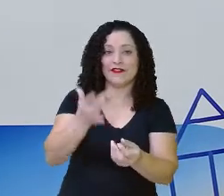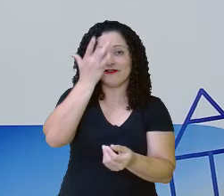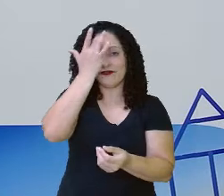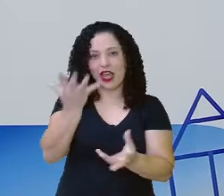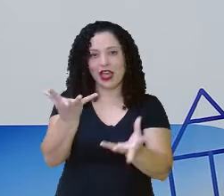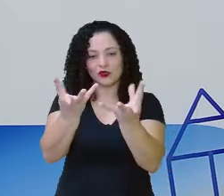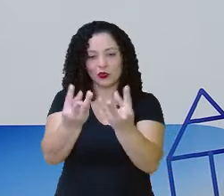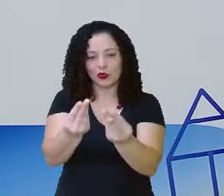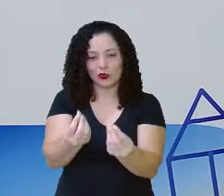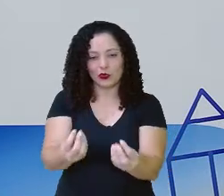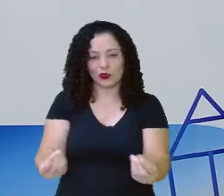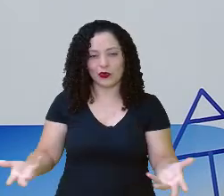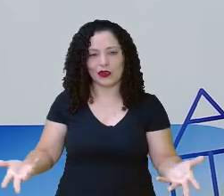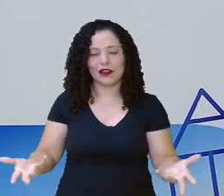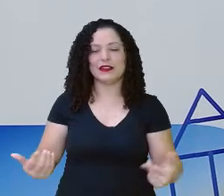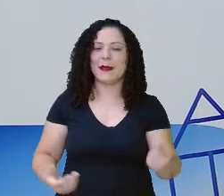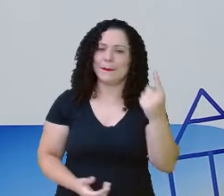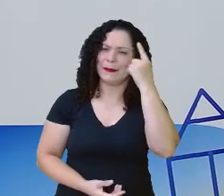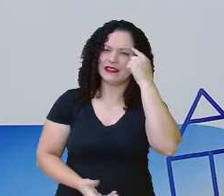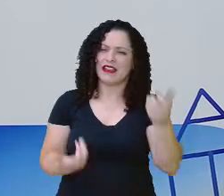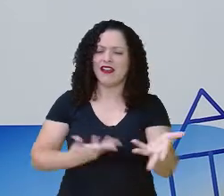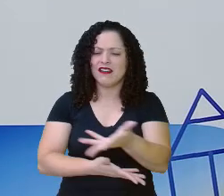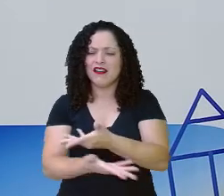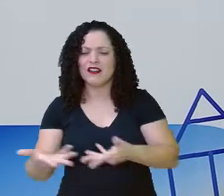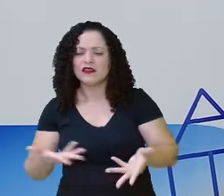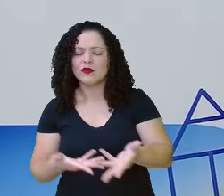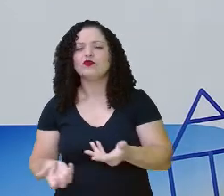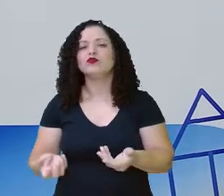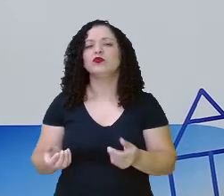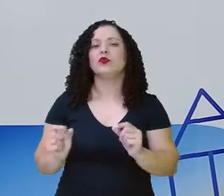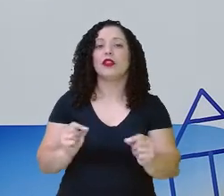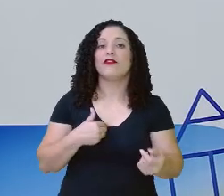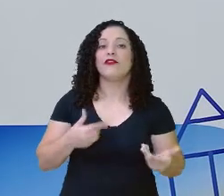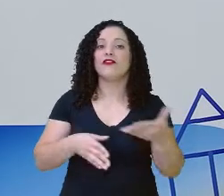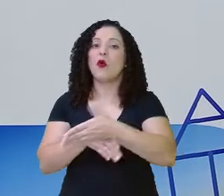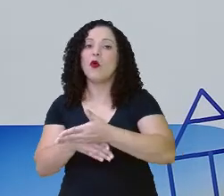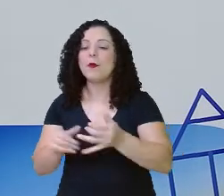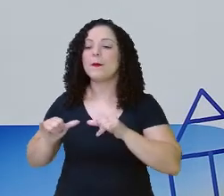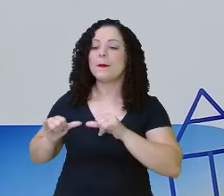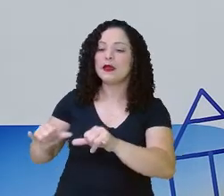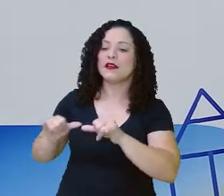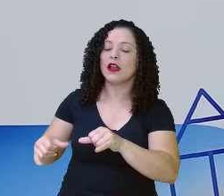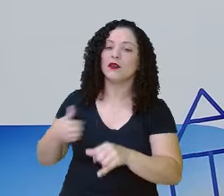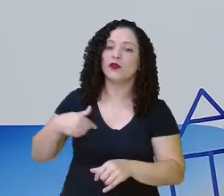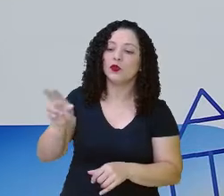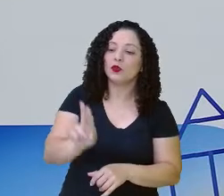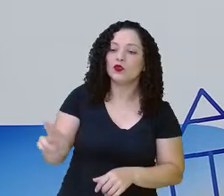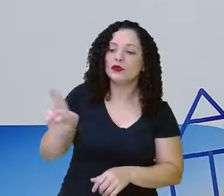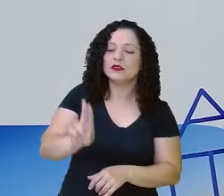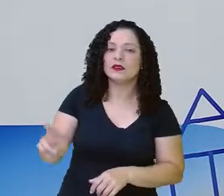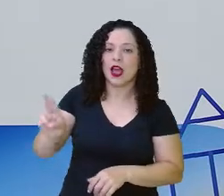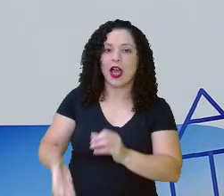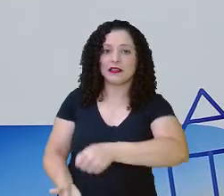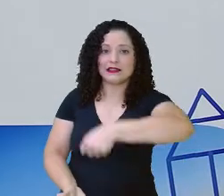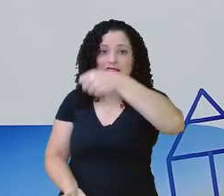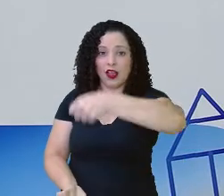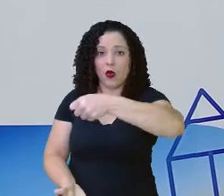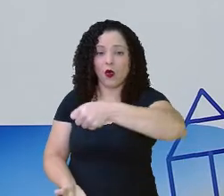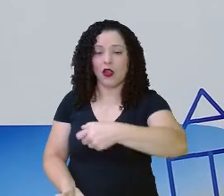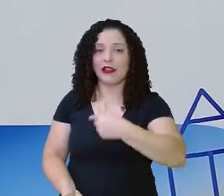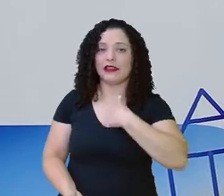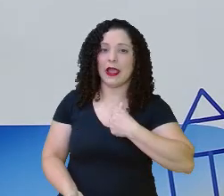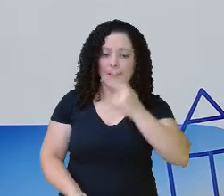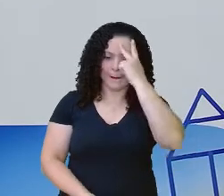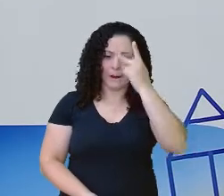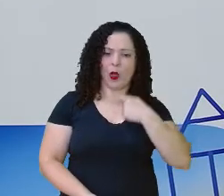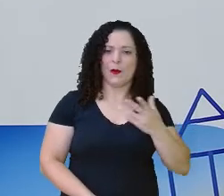biodegradáveis. Então, a gente começar a pensar nessa relação de consumo. Se eu vou para um supermercado, eu sei que eu vou usar uma sacola, e aí eu posso ter a minha